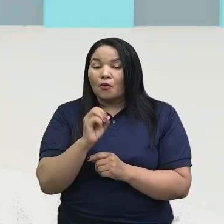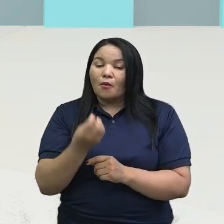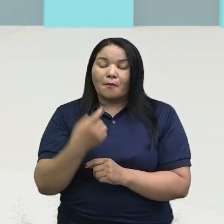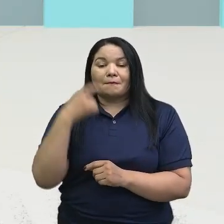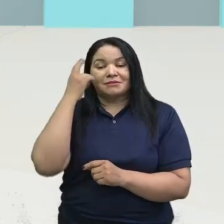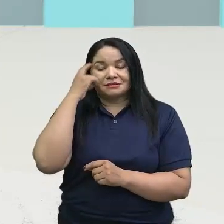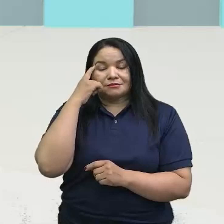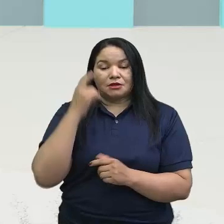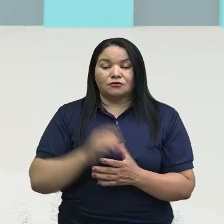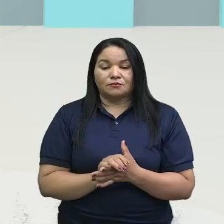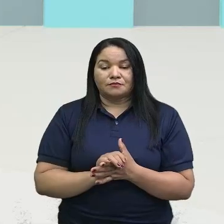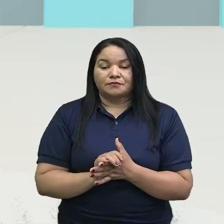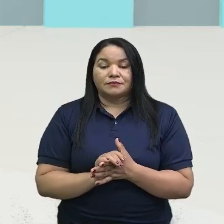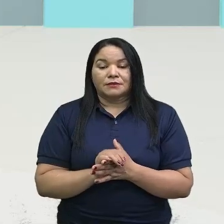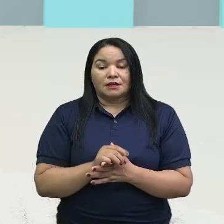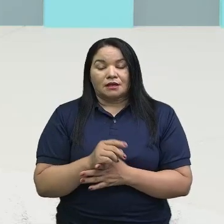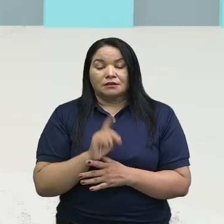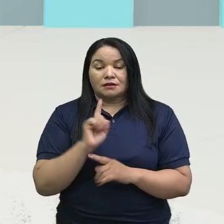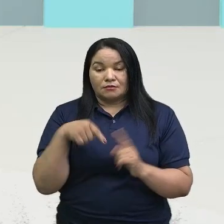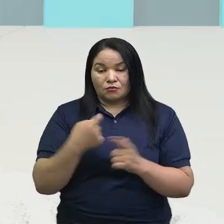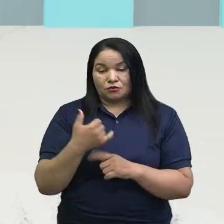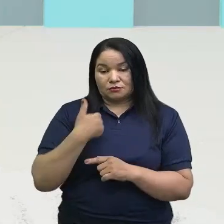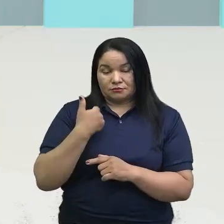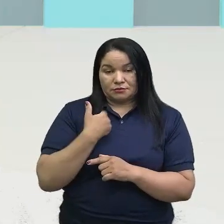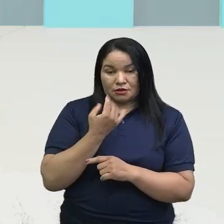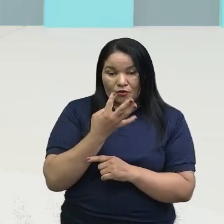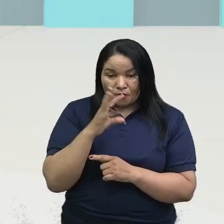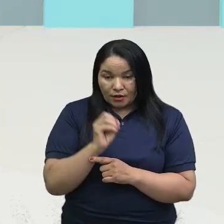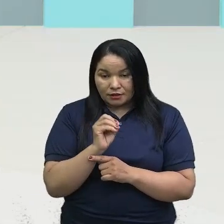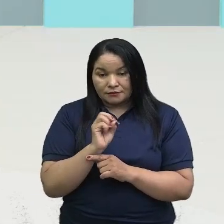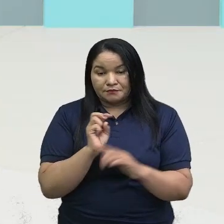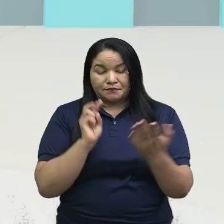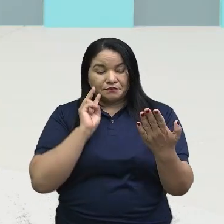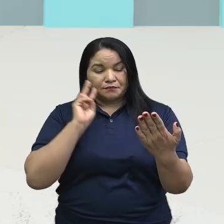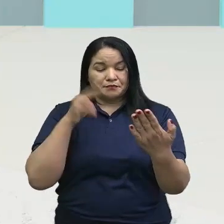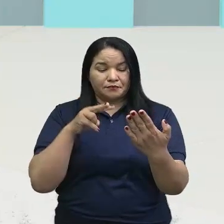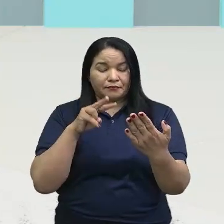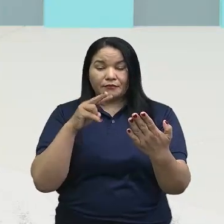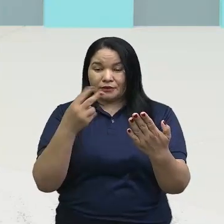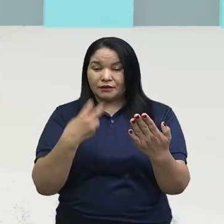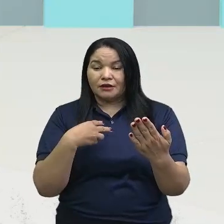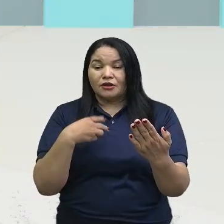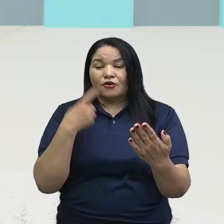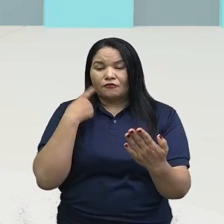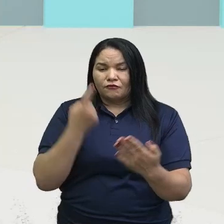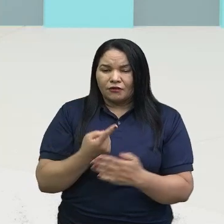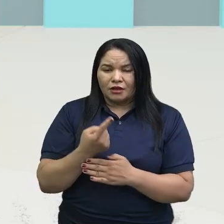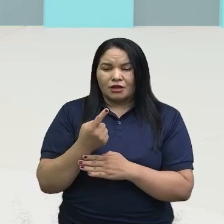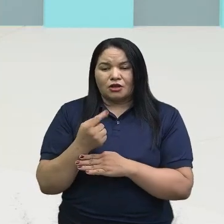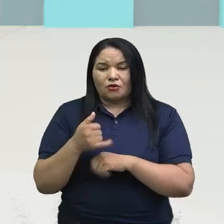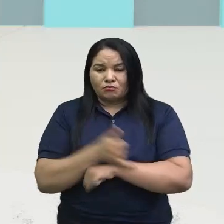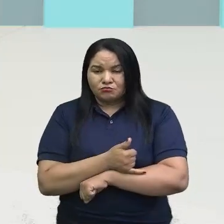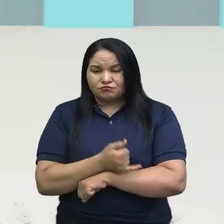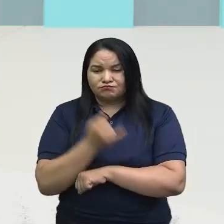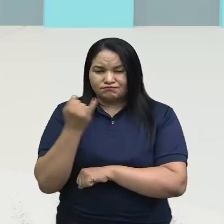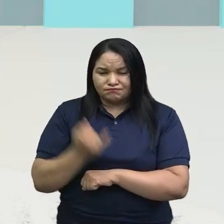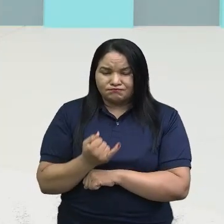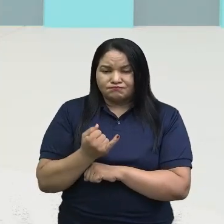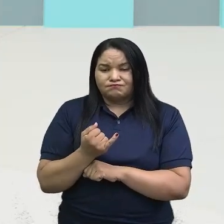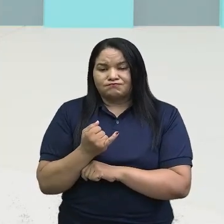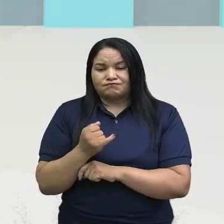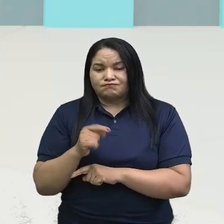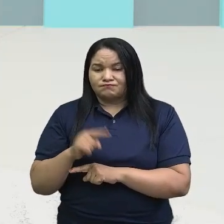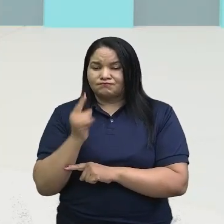Seguindo o texto, nós temos, aos 40 anos, ela olha para si mesma e se vê muito gorda, muito magra, muito alta,